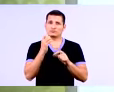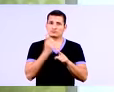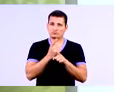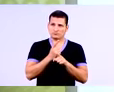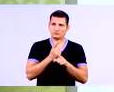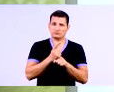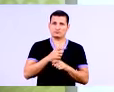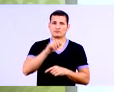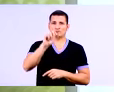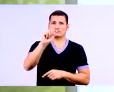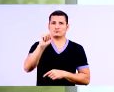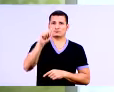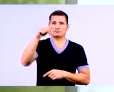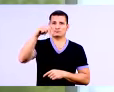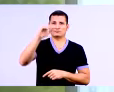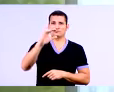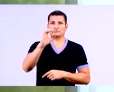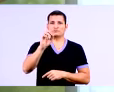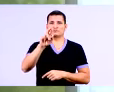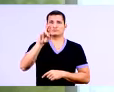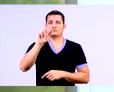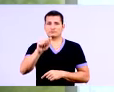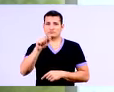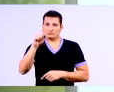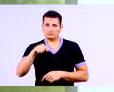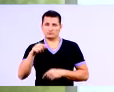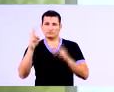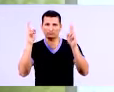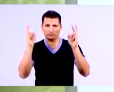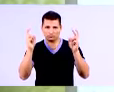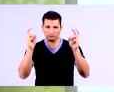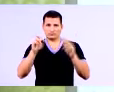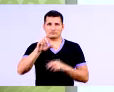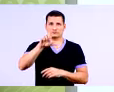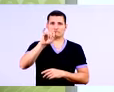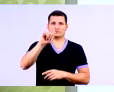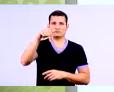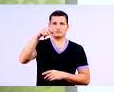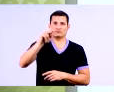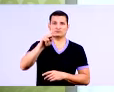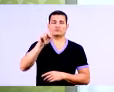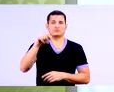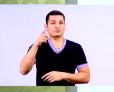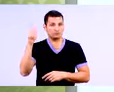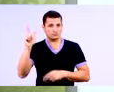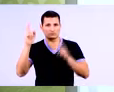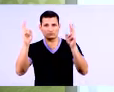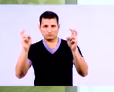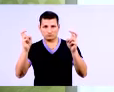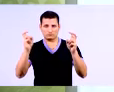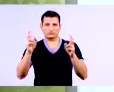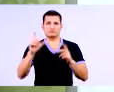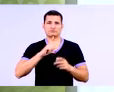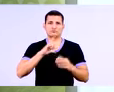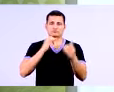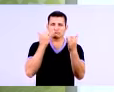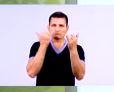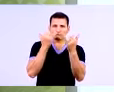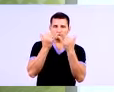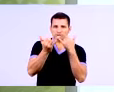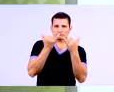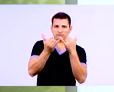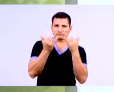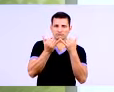de âncora. Âncora é um assunto, link é outro assunto. Ok? Apesar de serem muito similares na